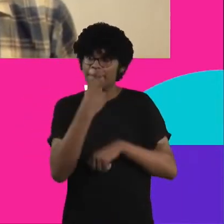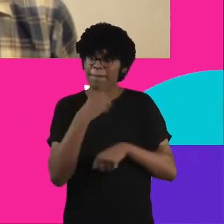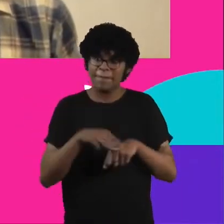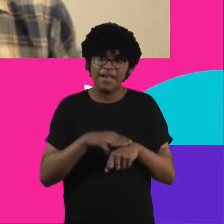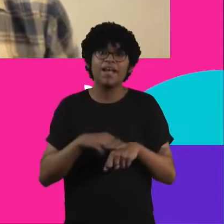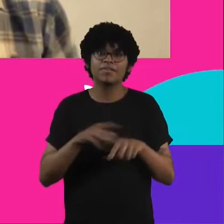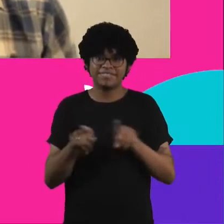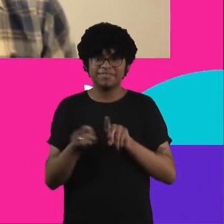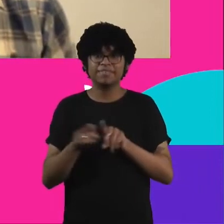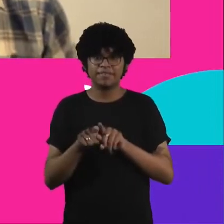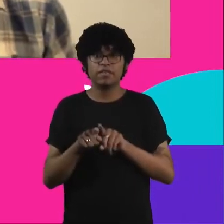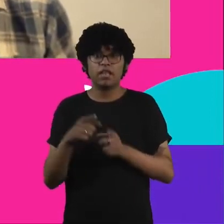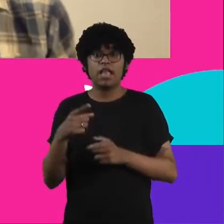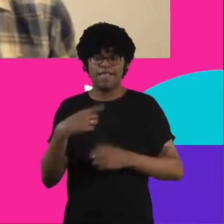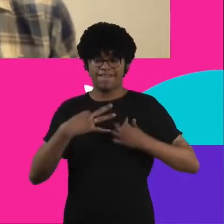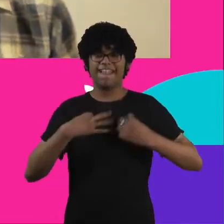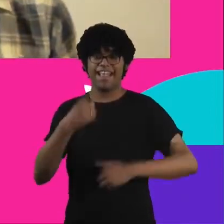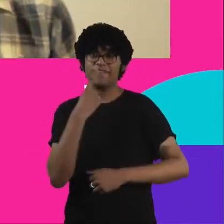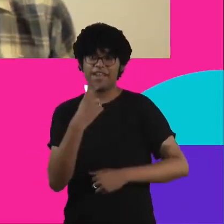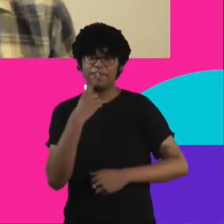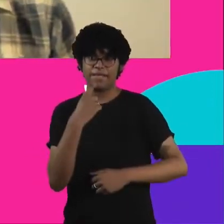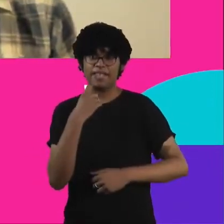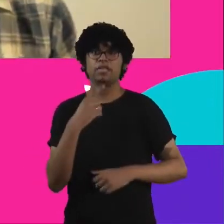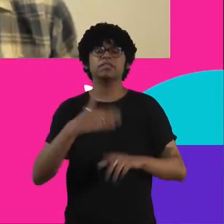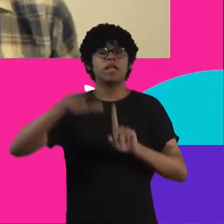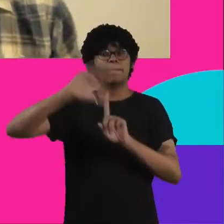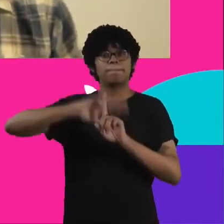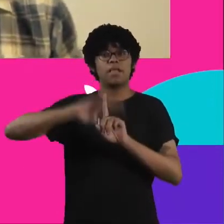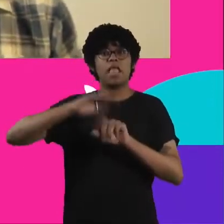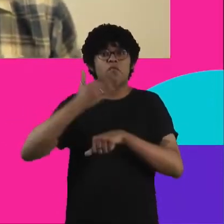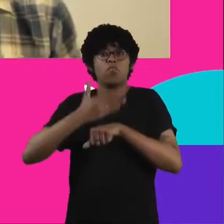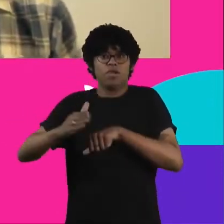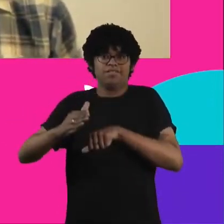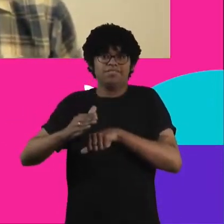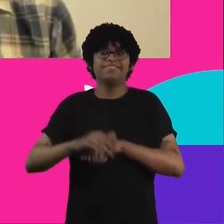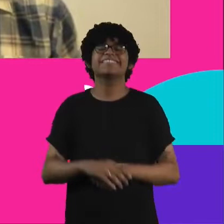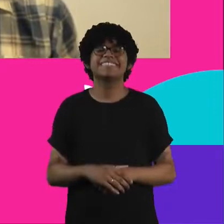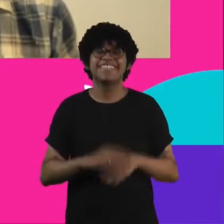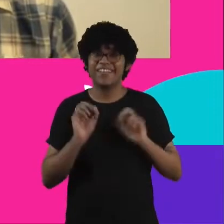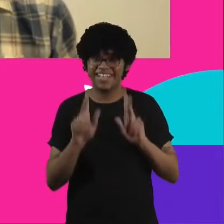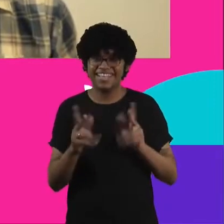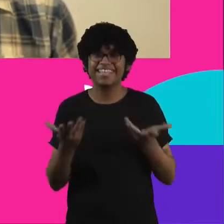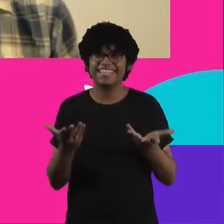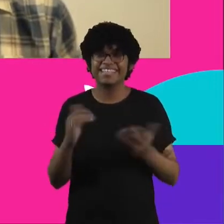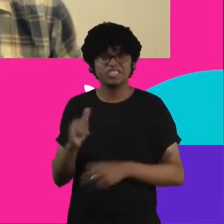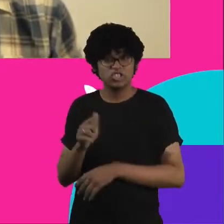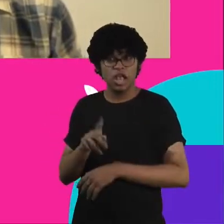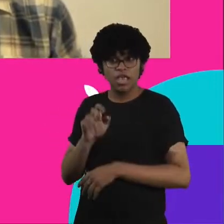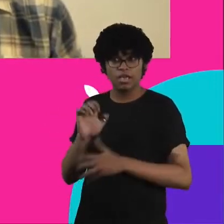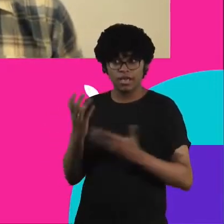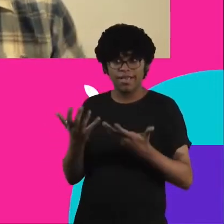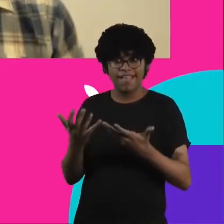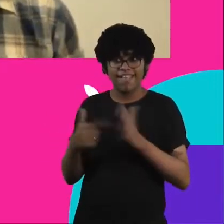branca, com cabelo castanho, olhos castanhos, estou de blusa vermelha e atrás de mim tem uma parede